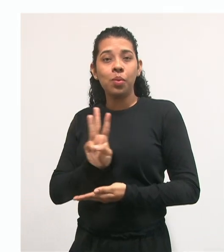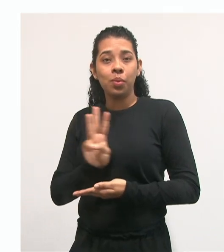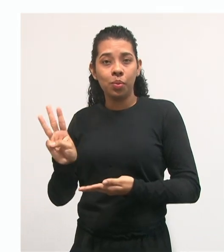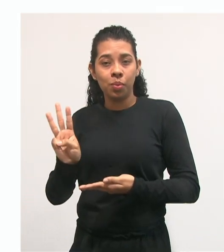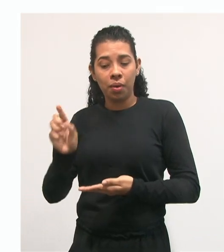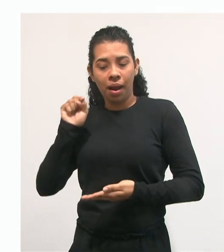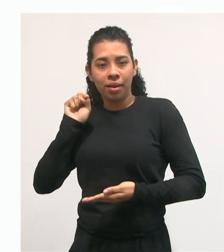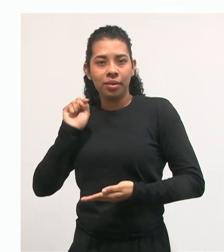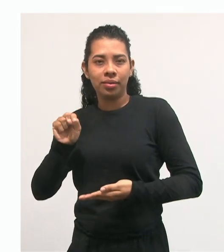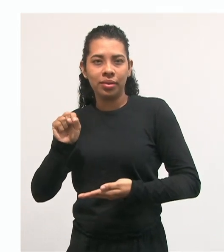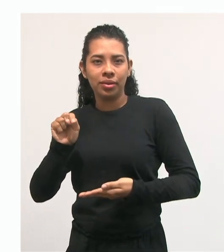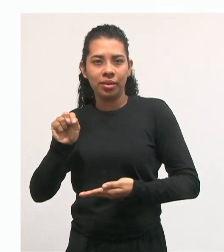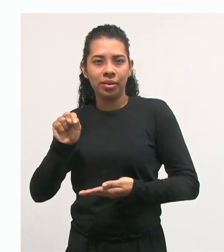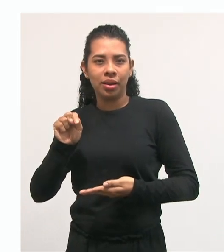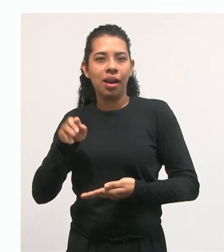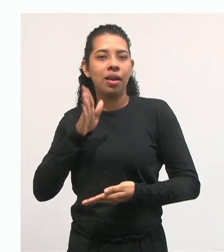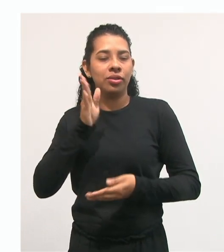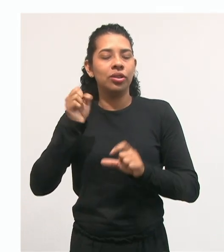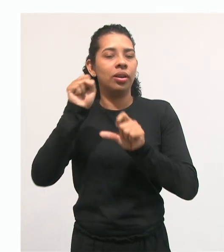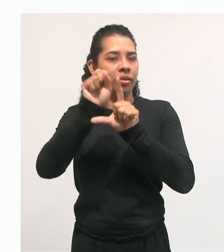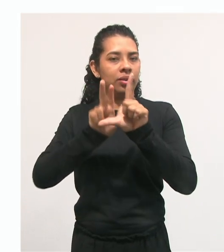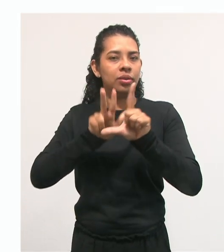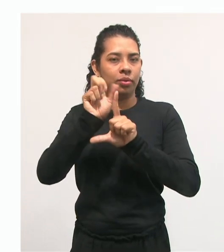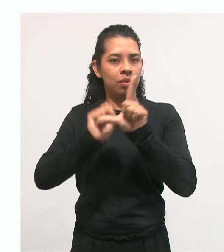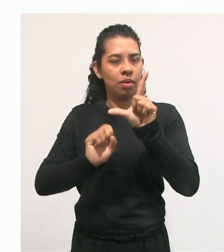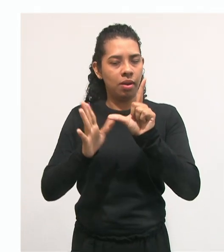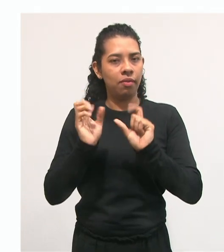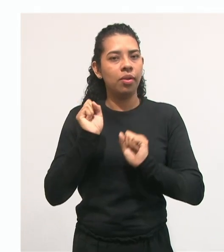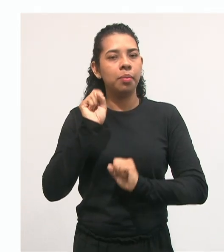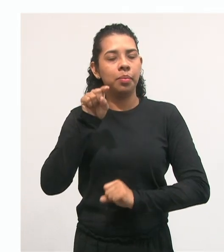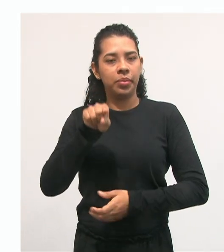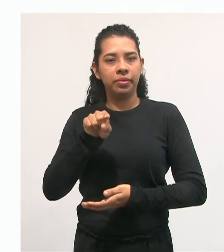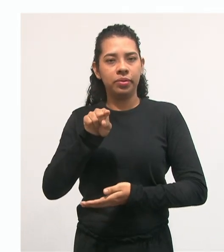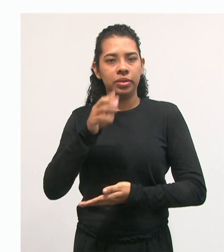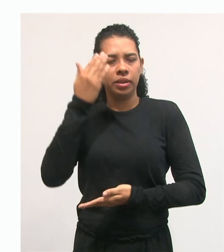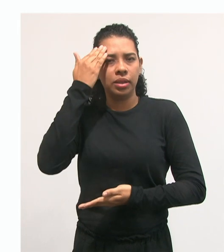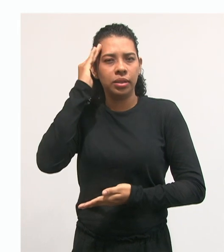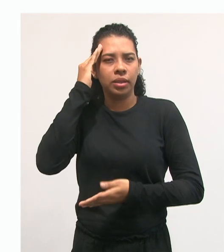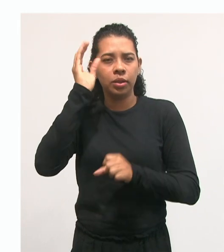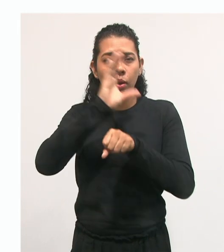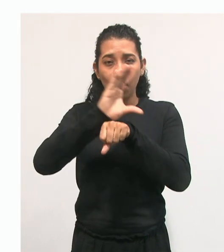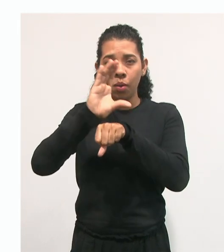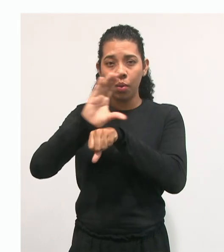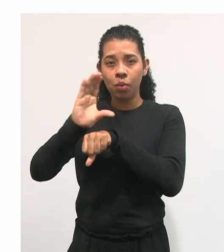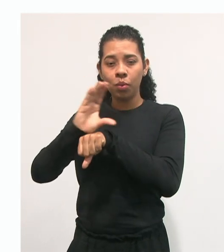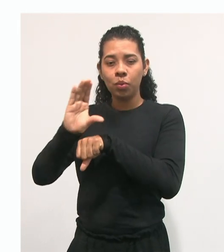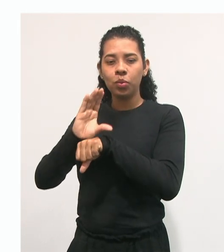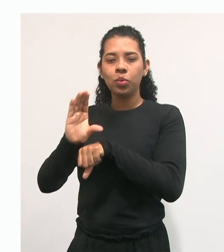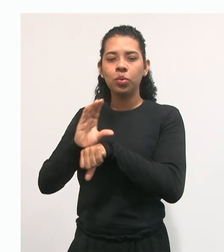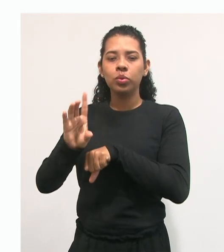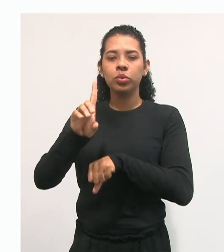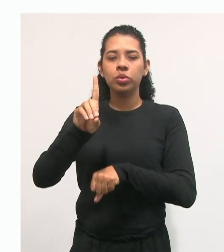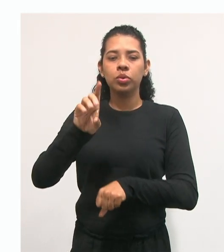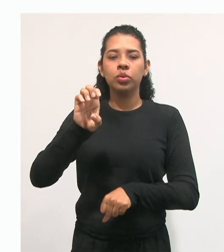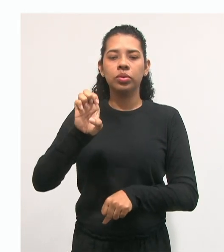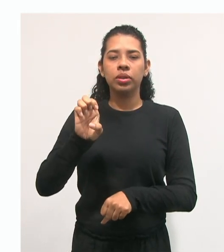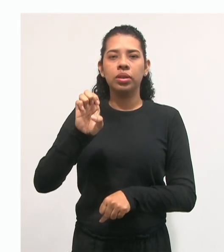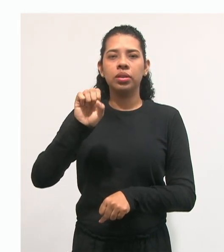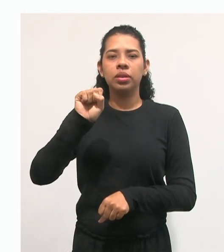está disponível no AVA para você fazer o seguinte curso, Desbravando o Moodle.